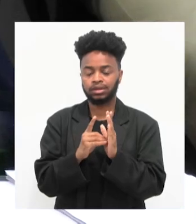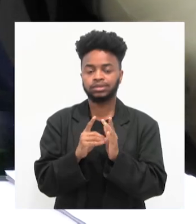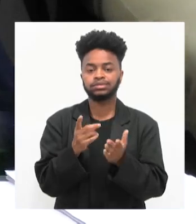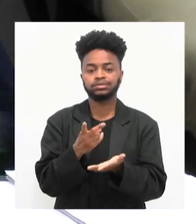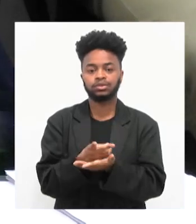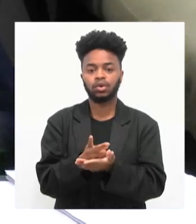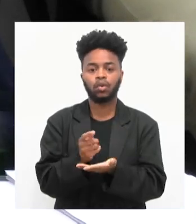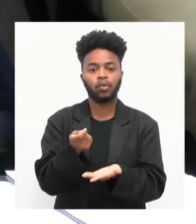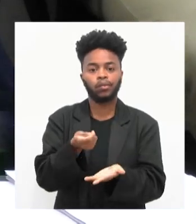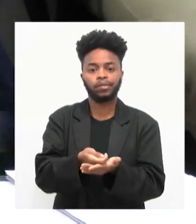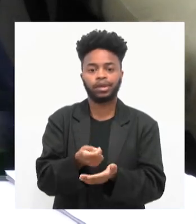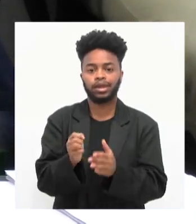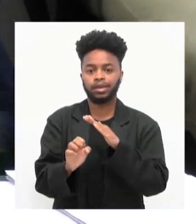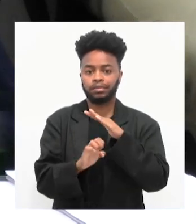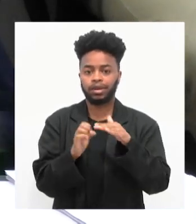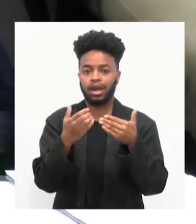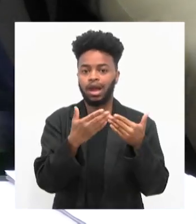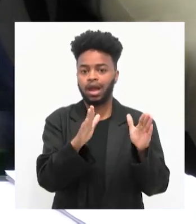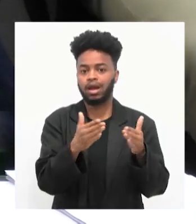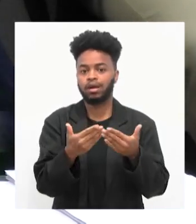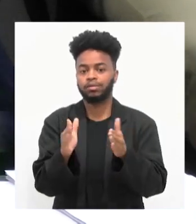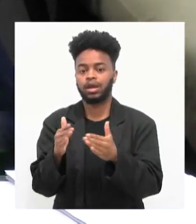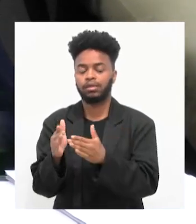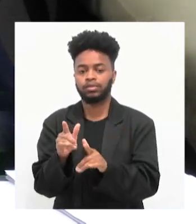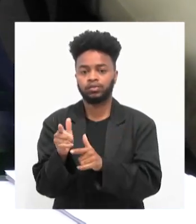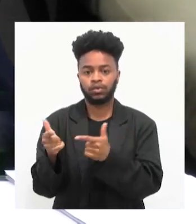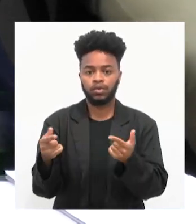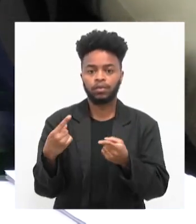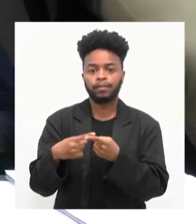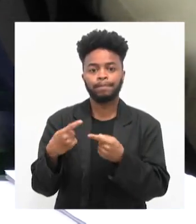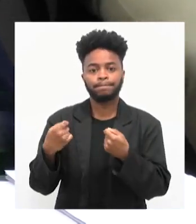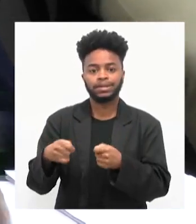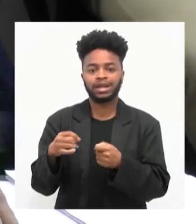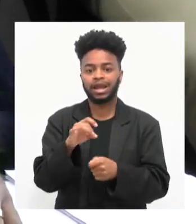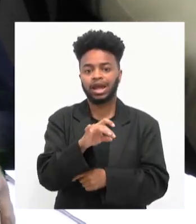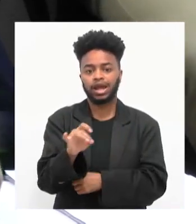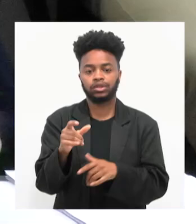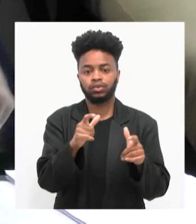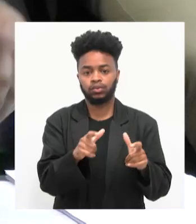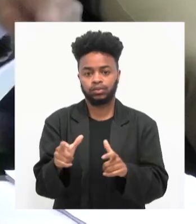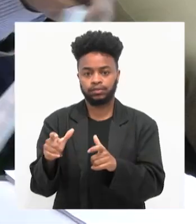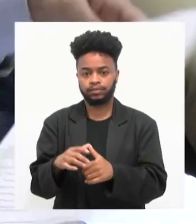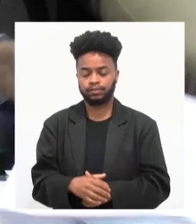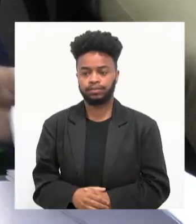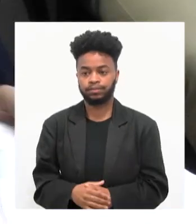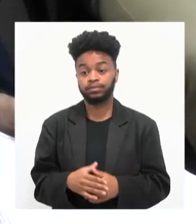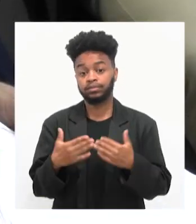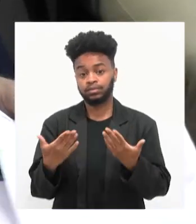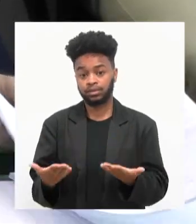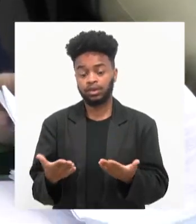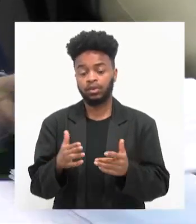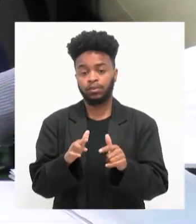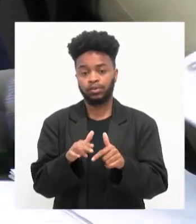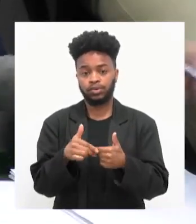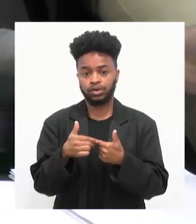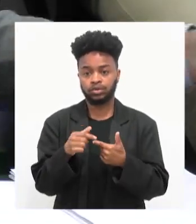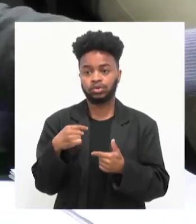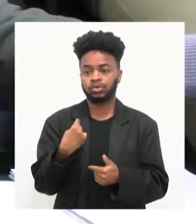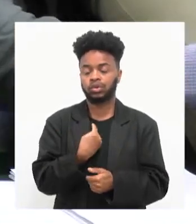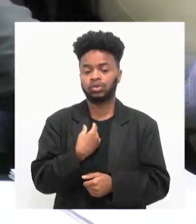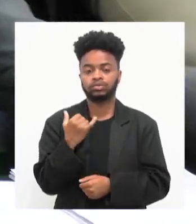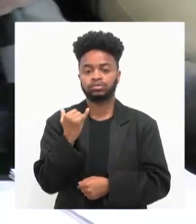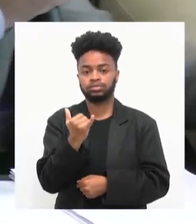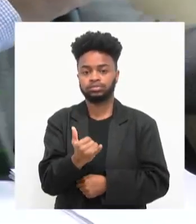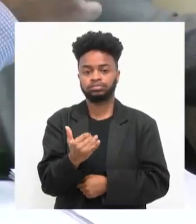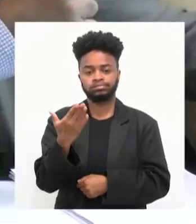a empresa a abrir outros pátios, que ela tem que ter um pátio em cada lote. Então, por esse motivo, nós notificamos desde